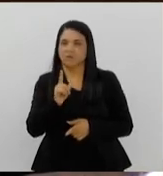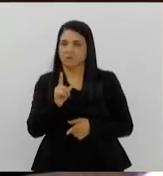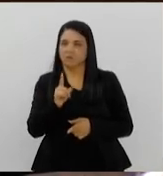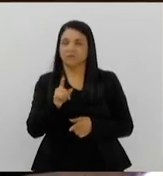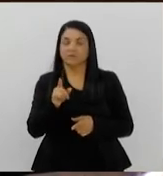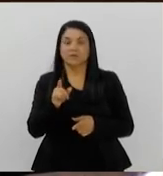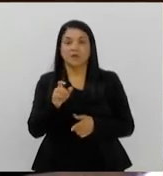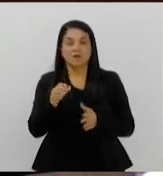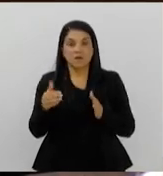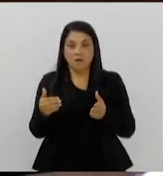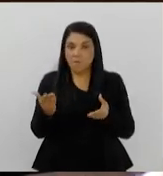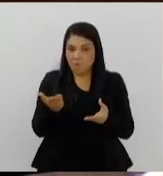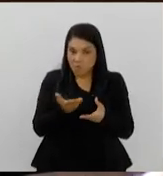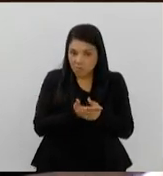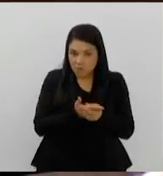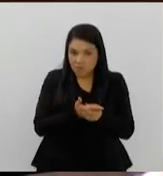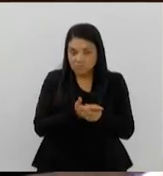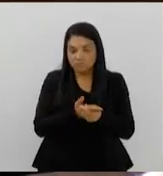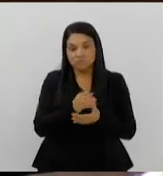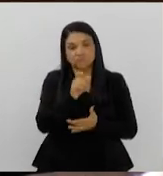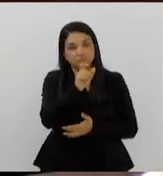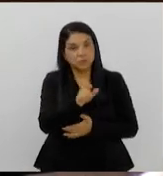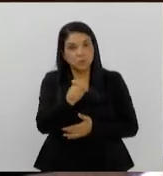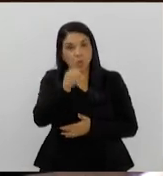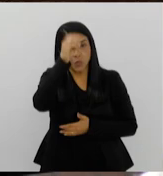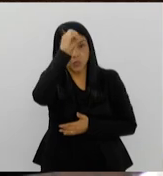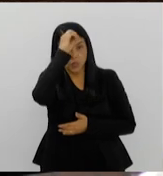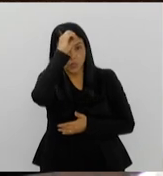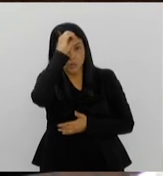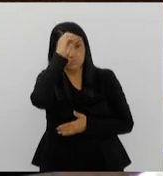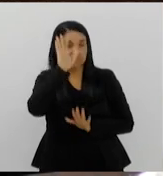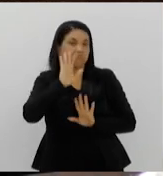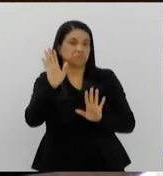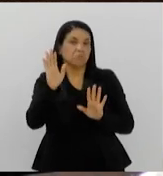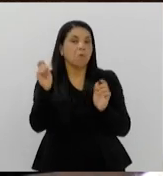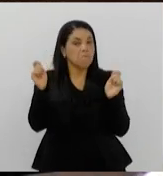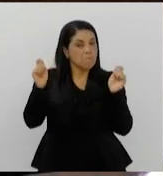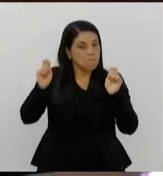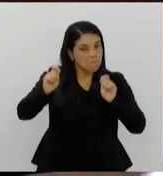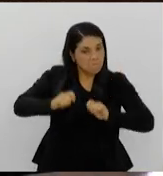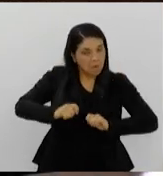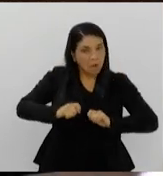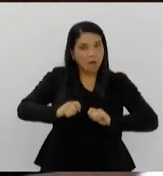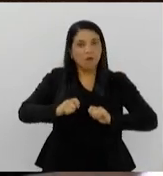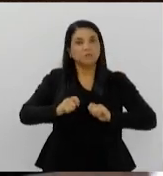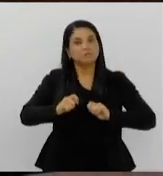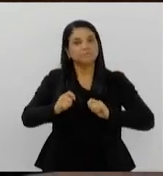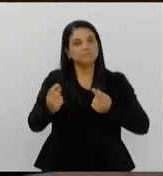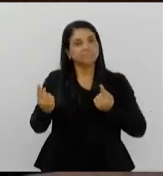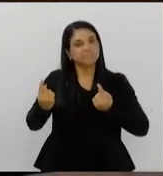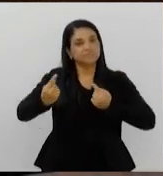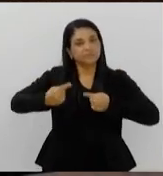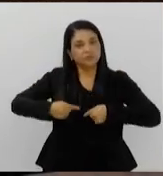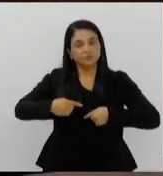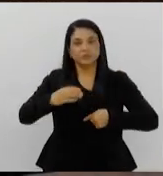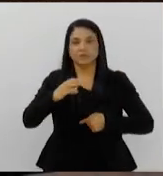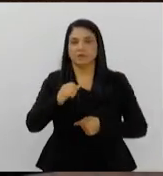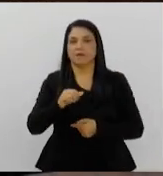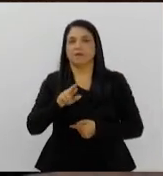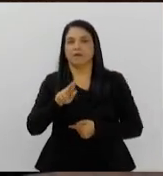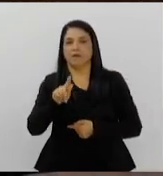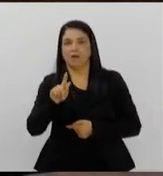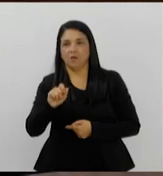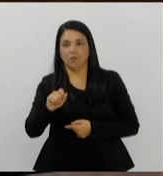é inocente. E se é inocente, ela pode concorrer a qualquer cargo. É igual nós, deputado.